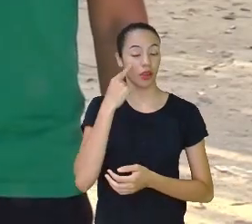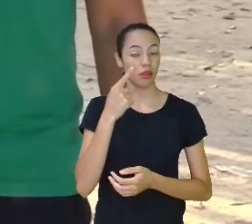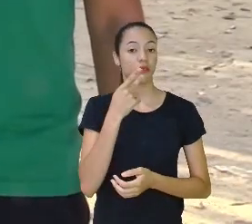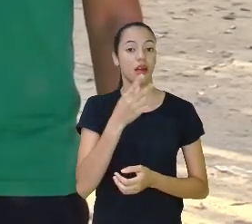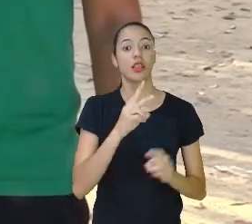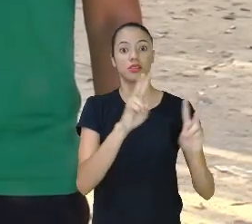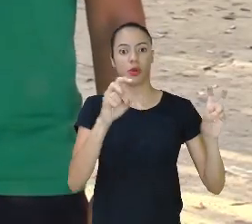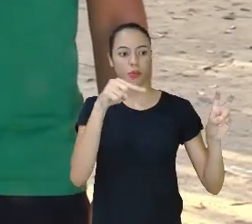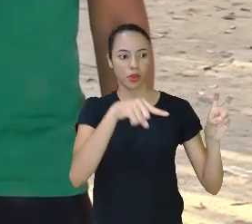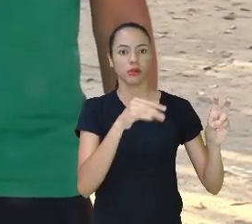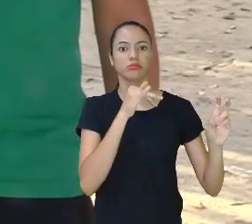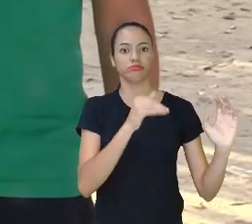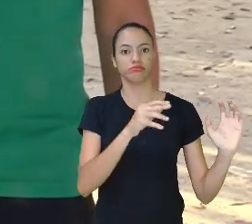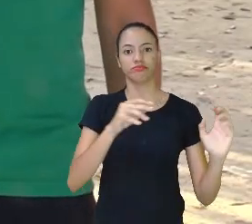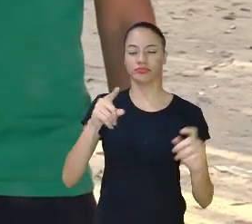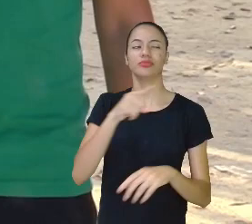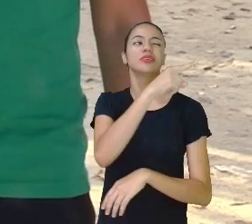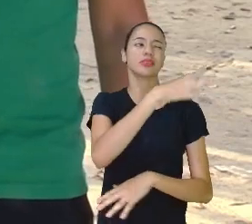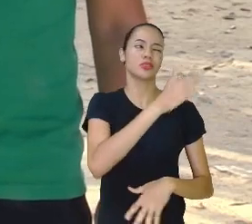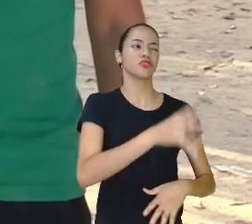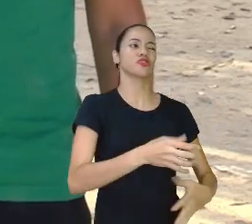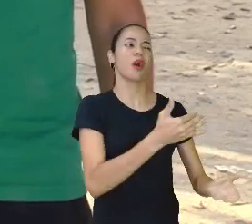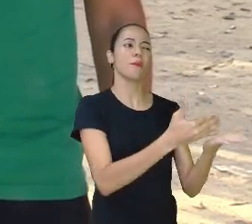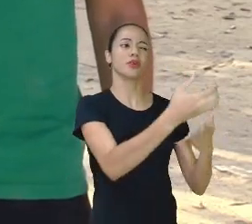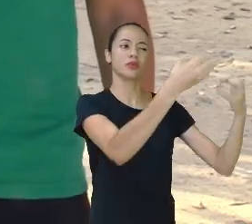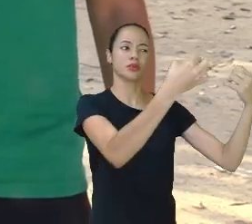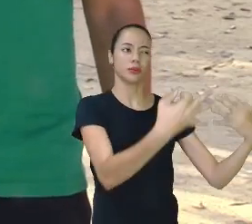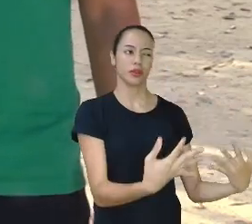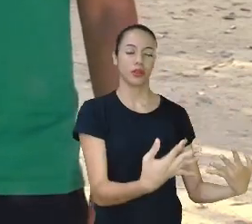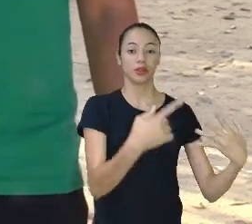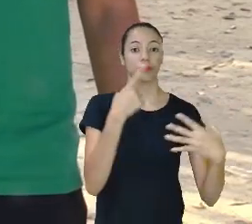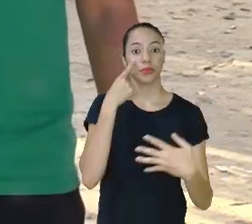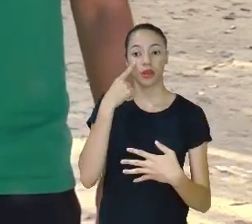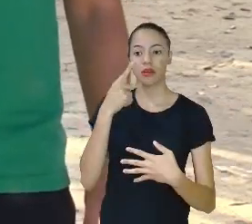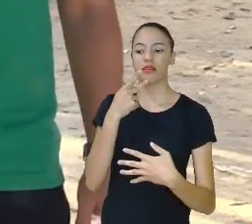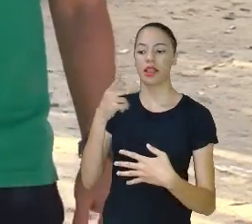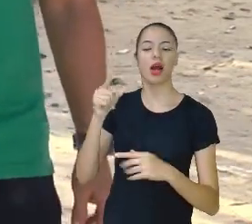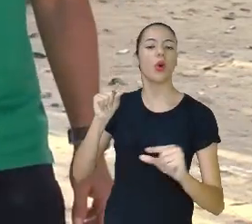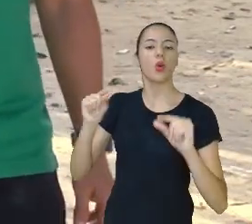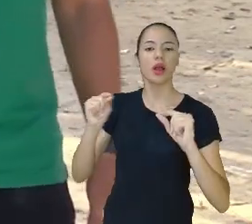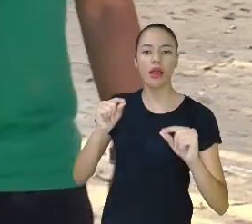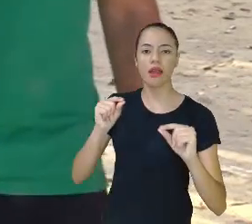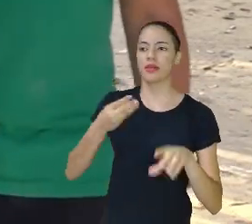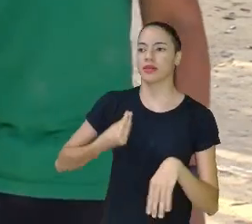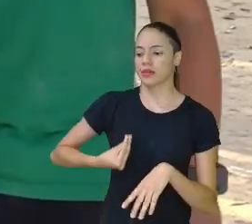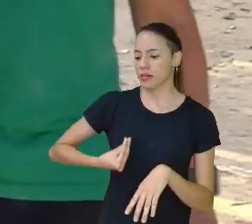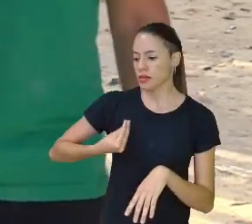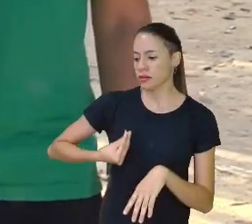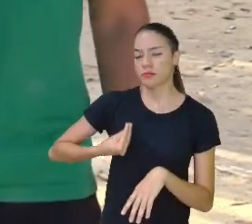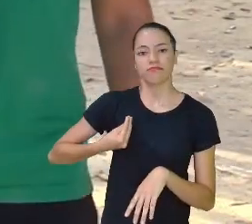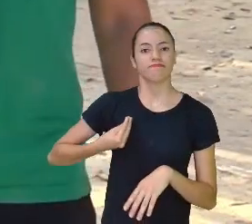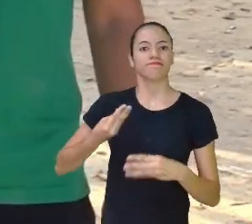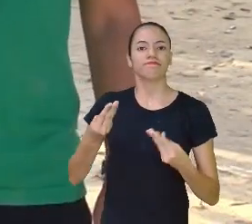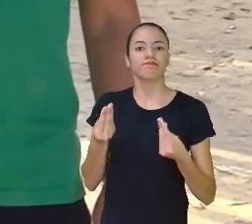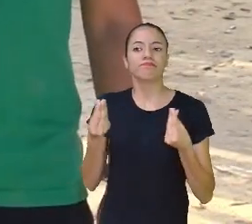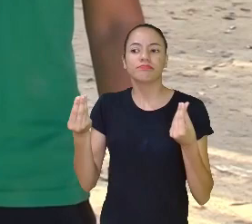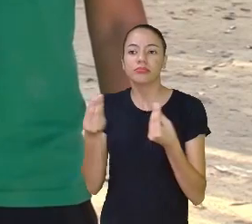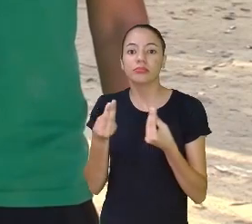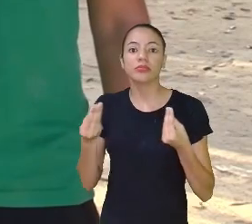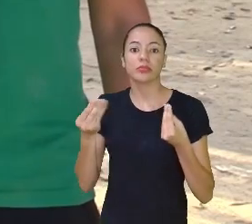respeito dela, né, professor, como você já começou a nos dizer, é falar dessa presença, né? Essa presença que há na